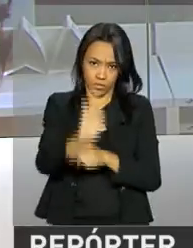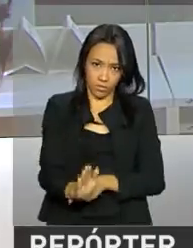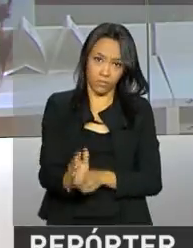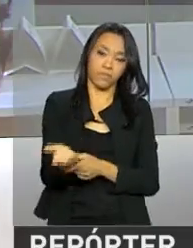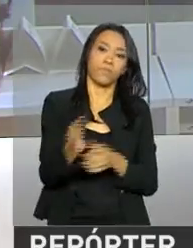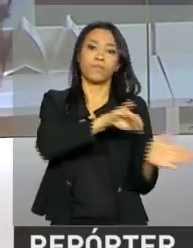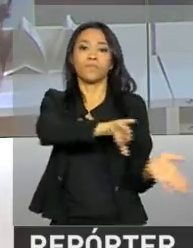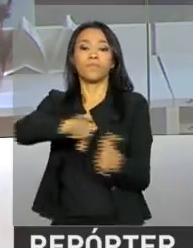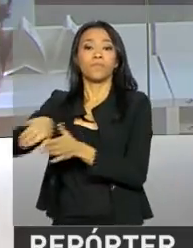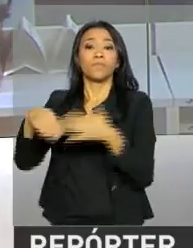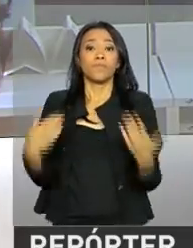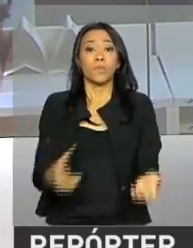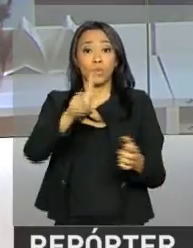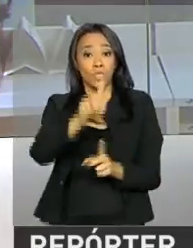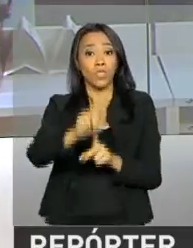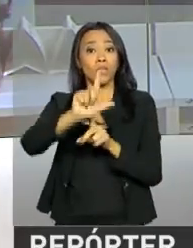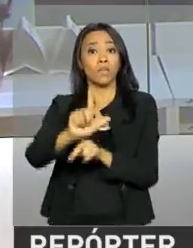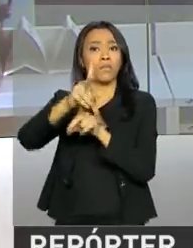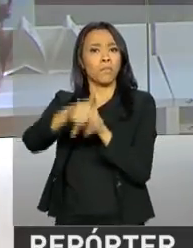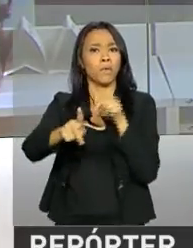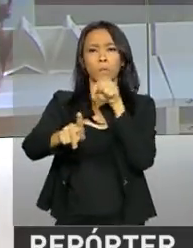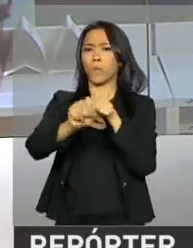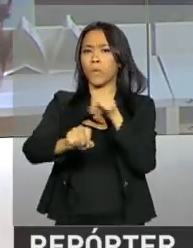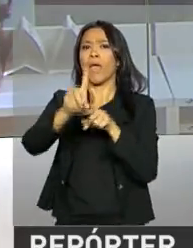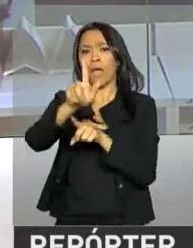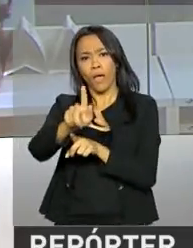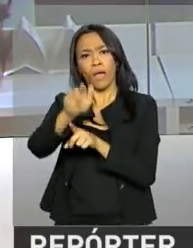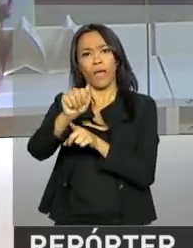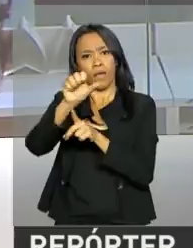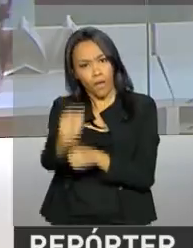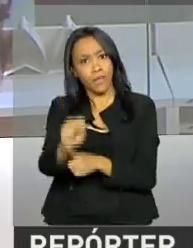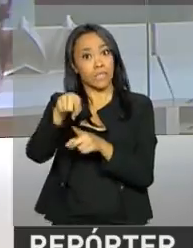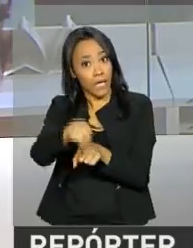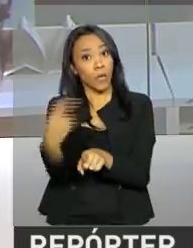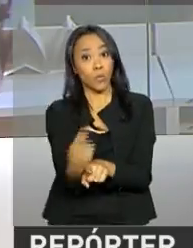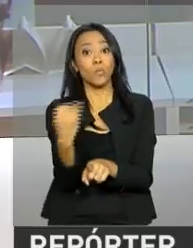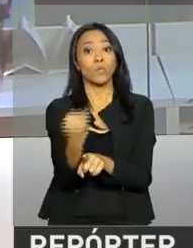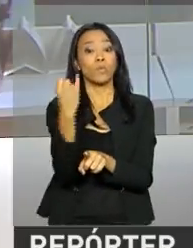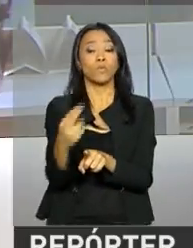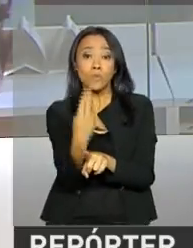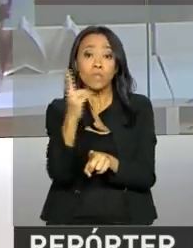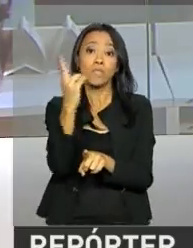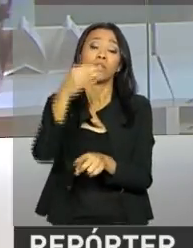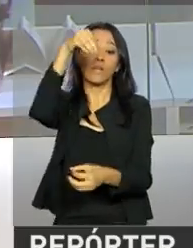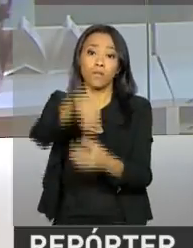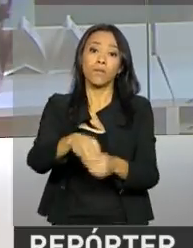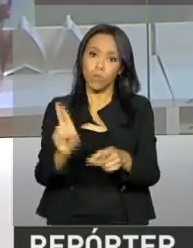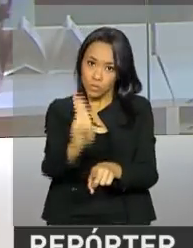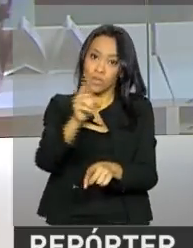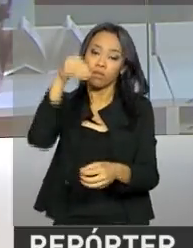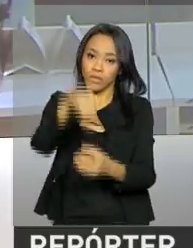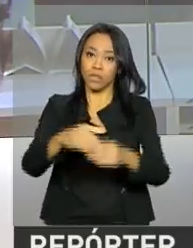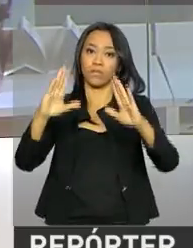o gás liqüefeito de petróleo glp é um dos principais combustíveis utilizados nas residências do país e para